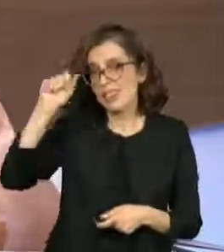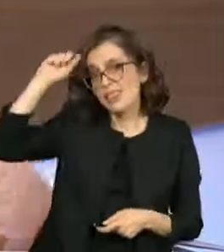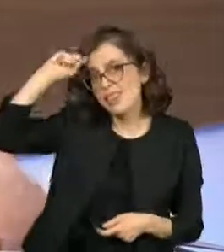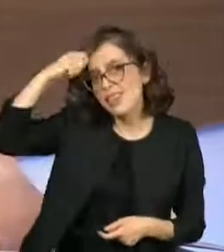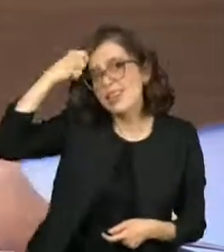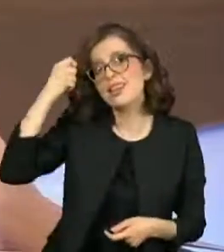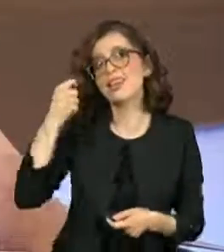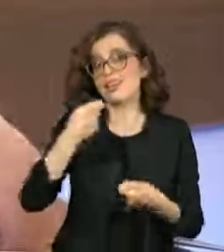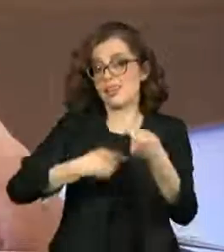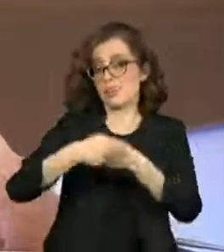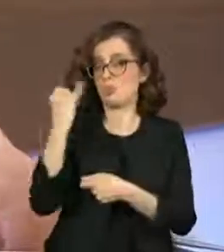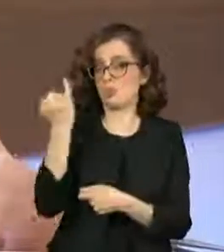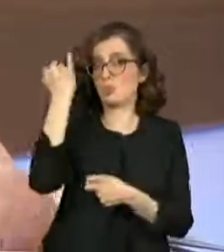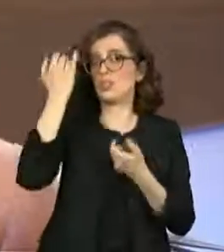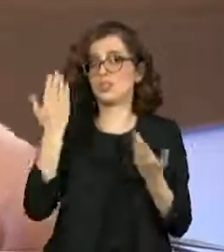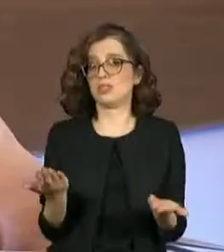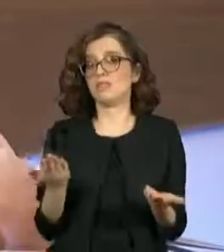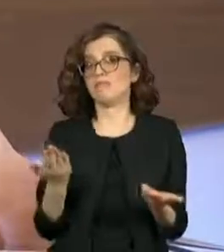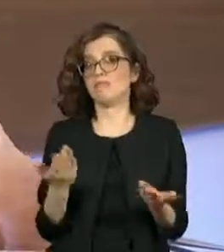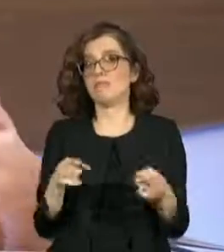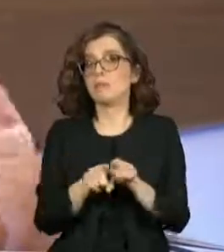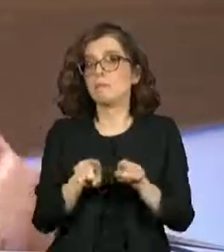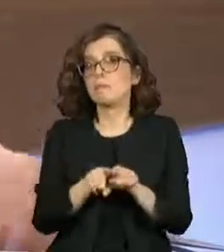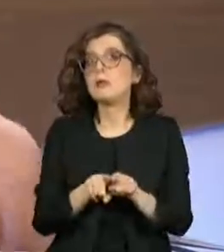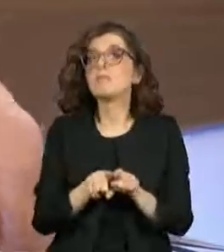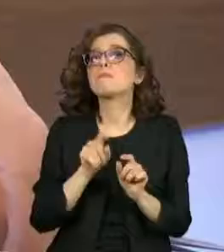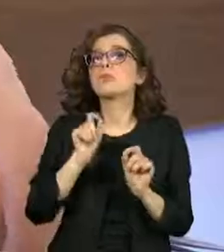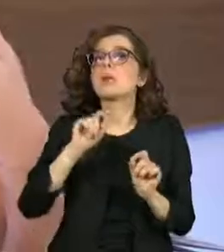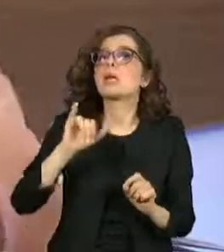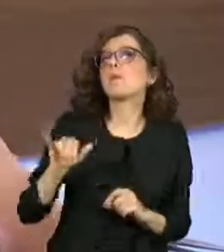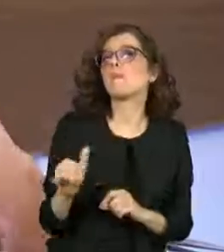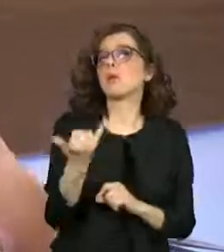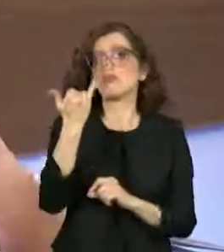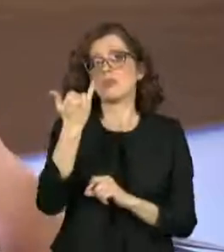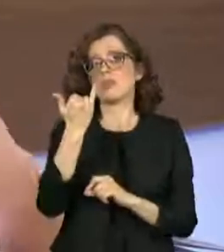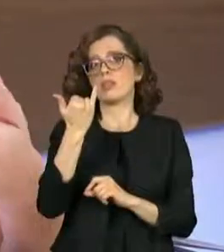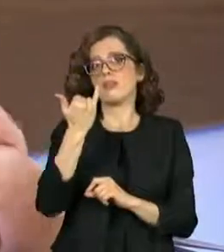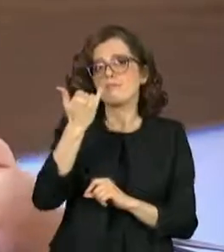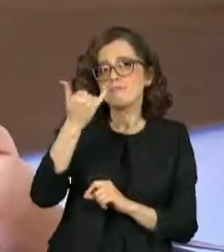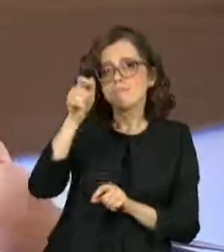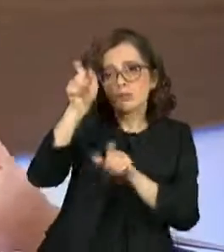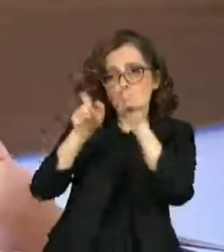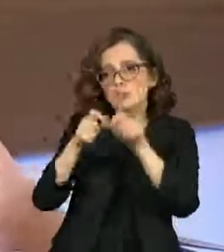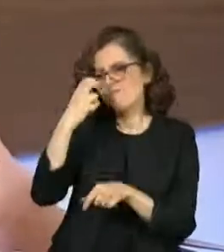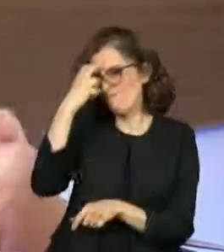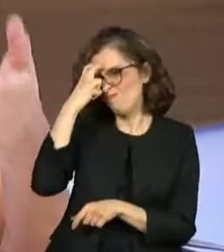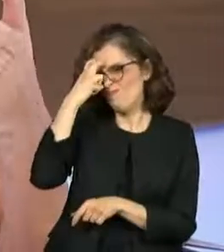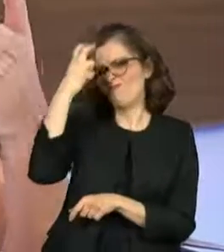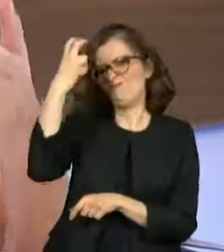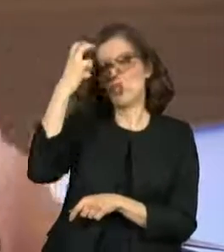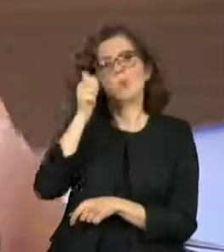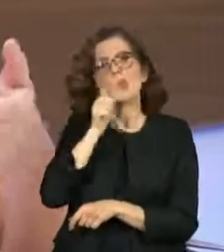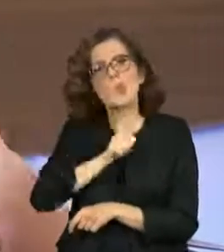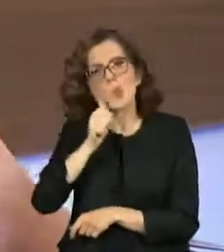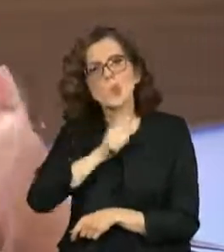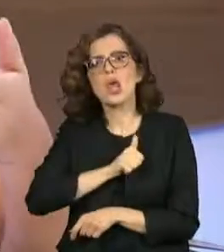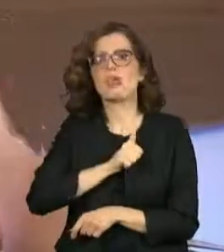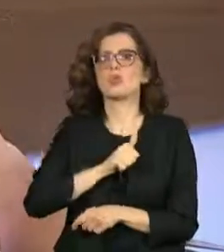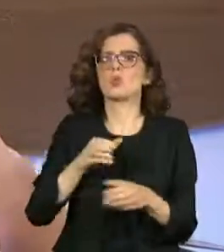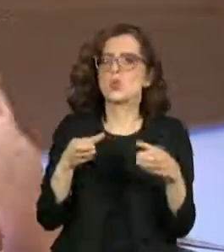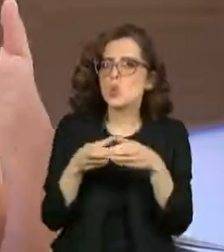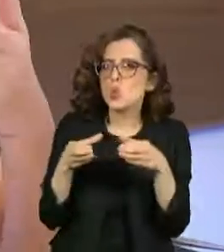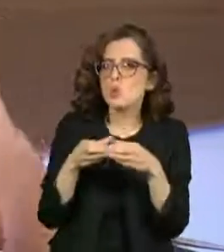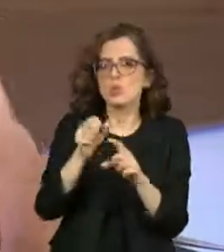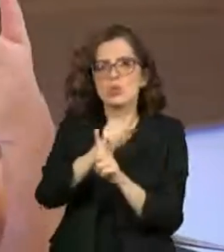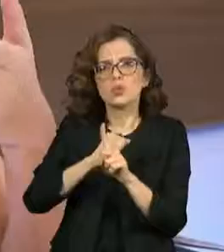mais os talentos de mulheres, de minorias, de pessoas vindas de famílias pobres, como a senhora propõe no seu livro, se essas pessoas estão hoje